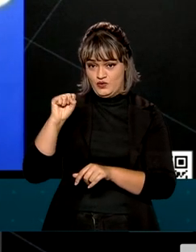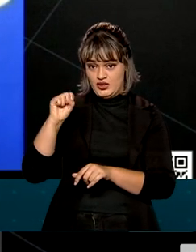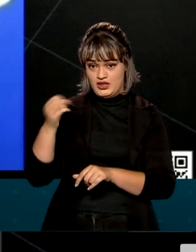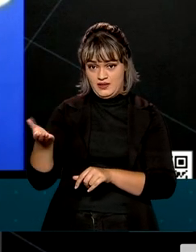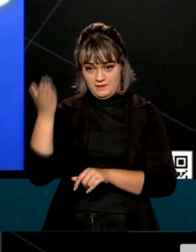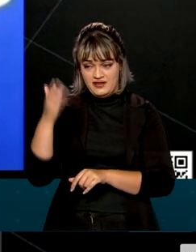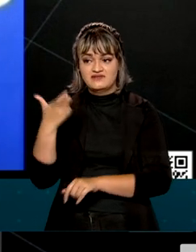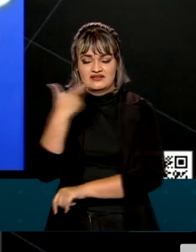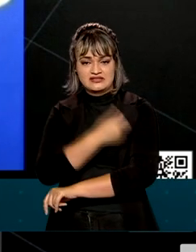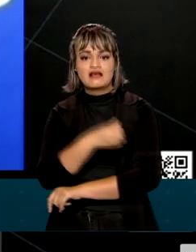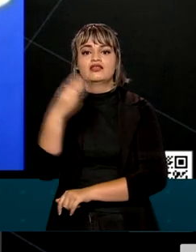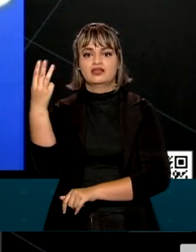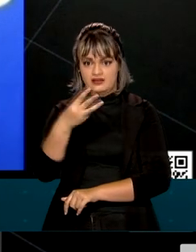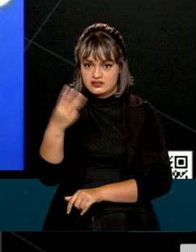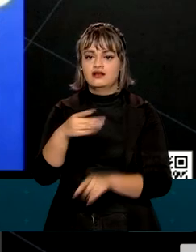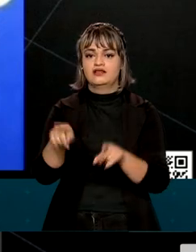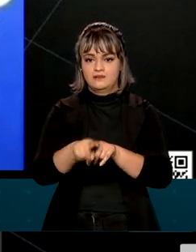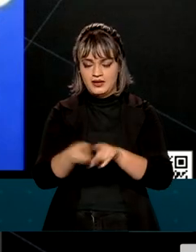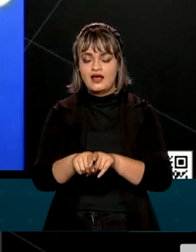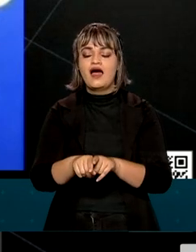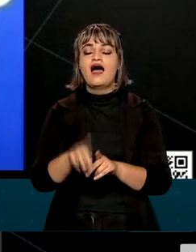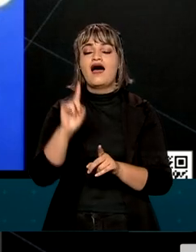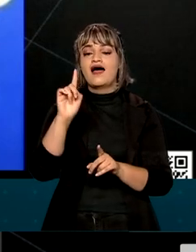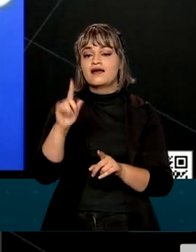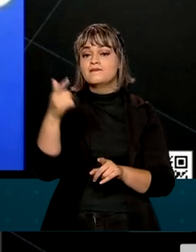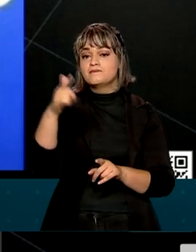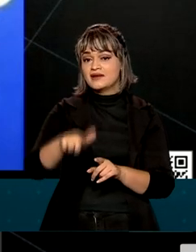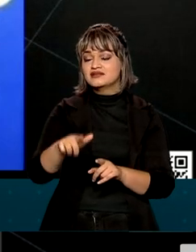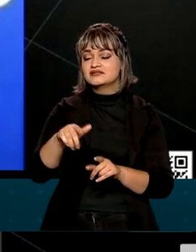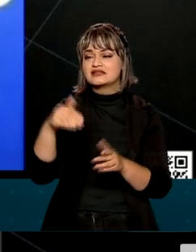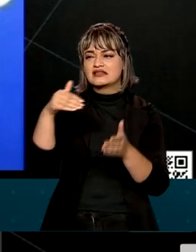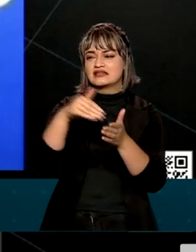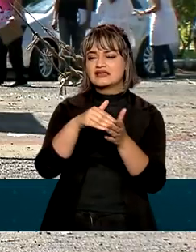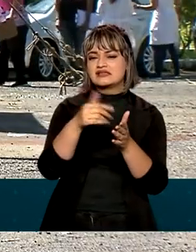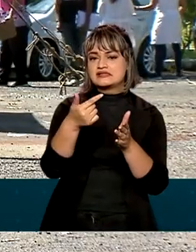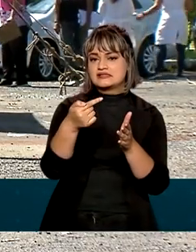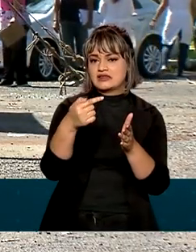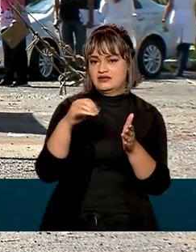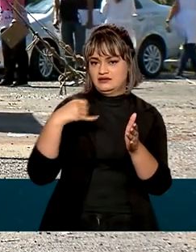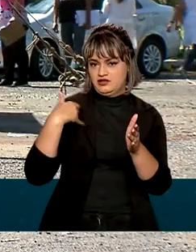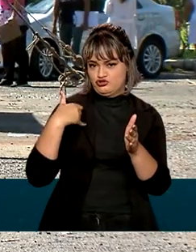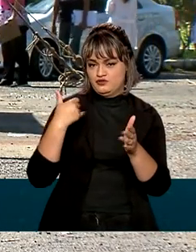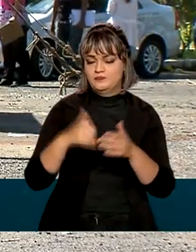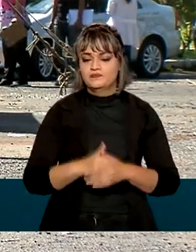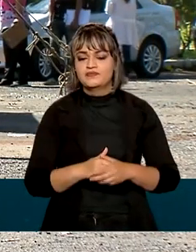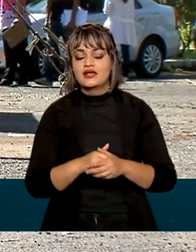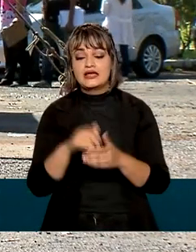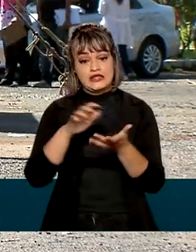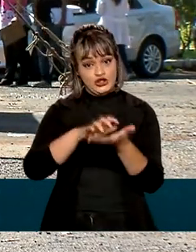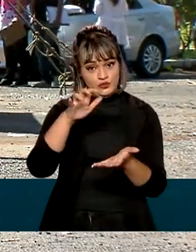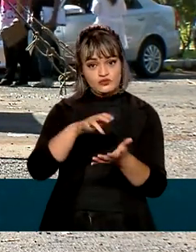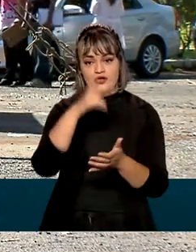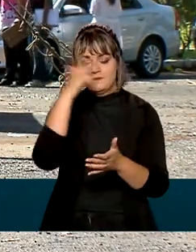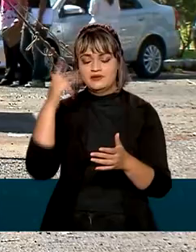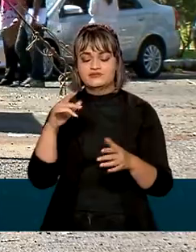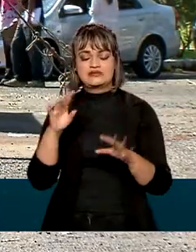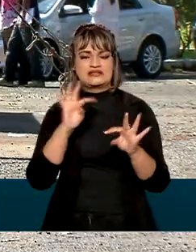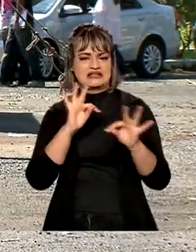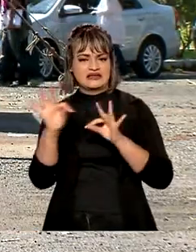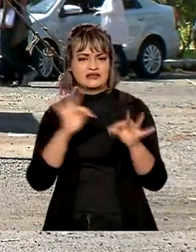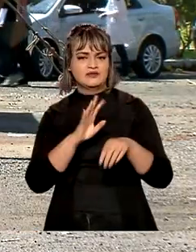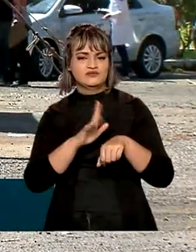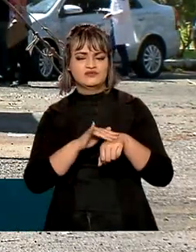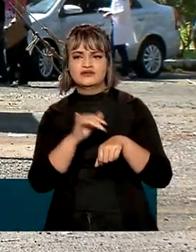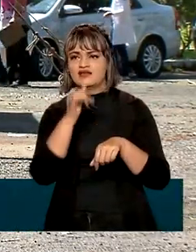80 anos aplicar o reforço e vamos até aqueles com 70 anos além dos idosos pessoas imunossuprimidas